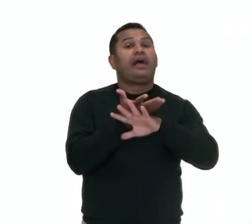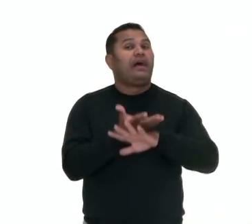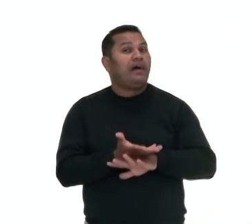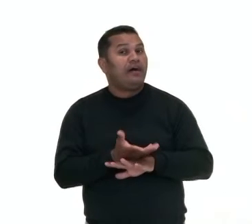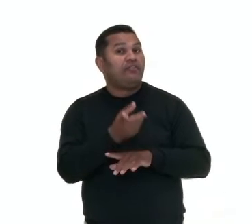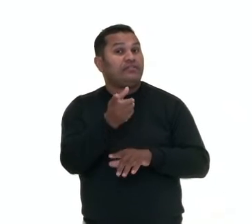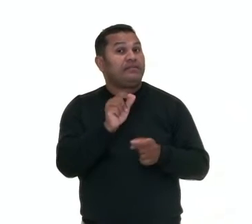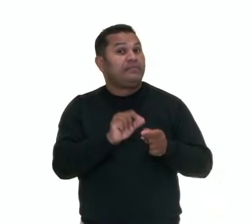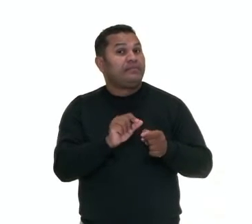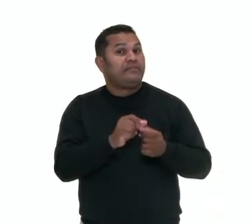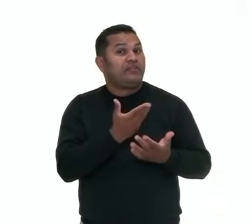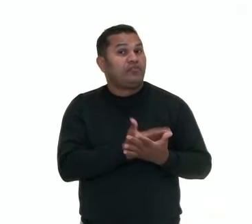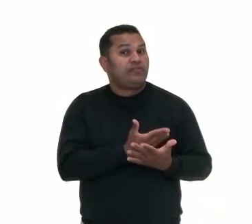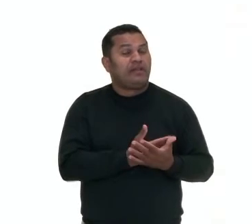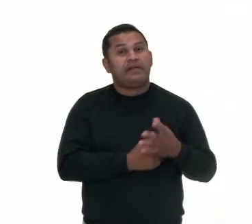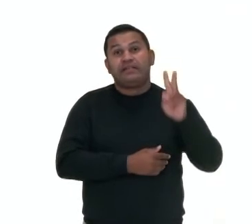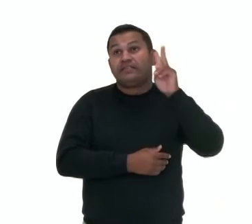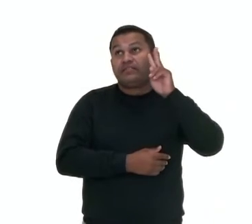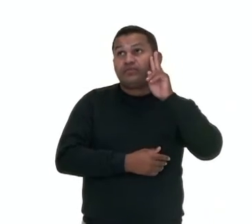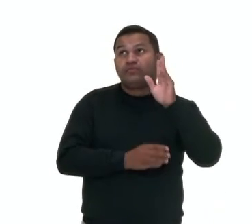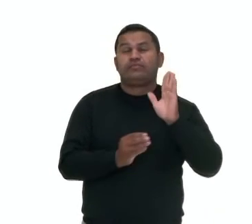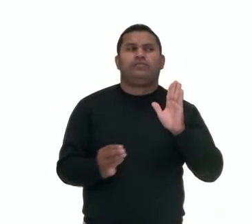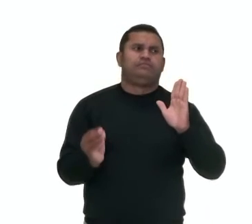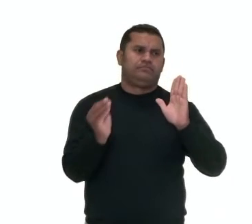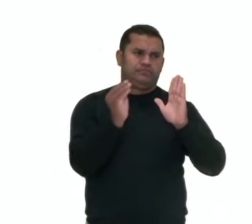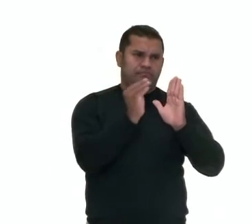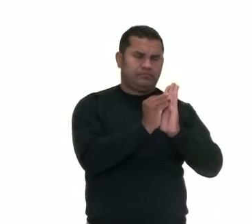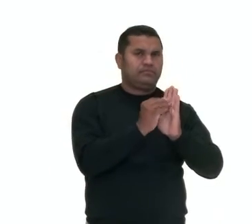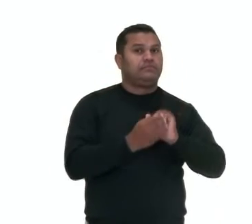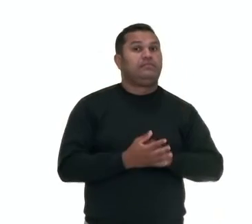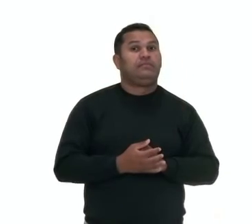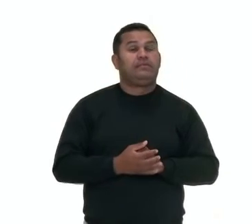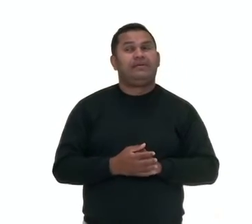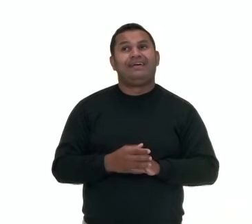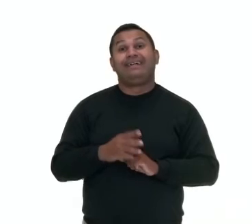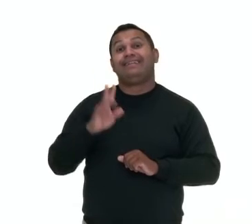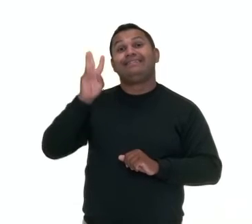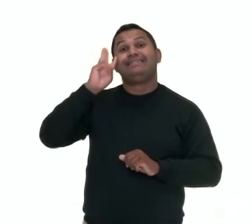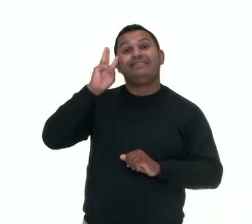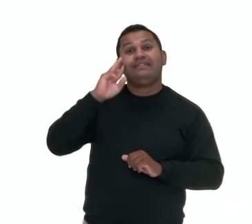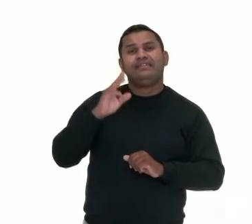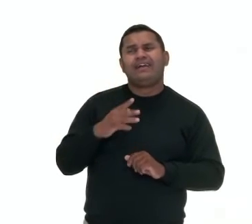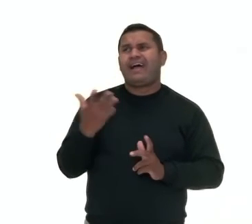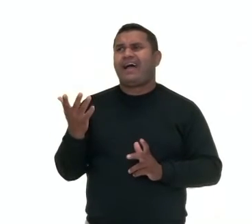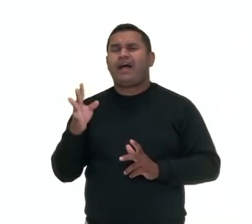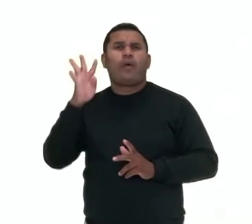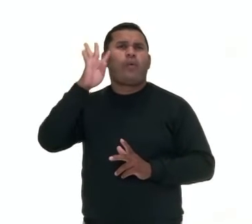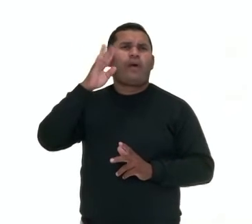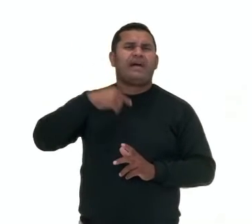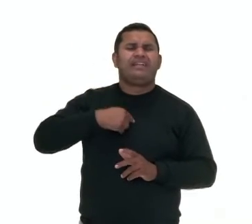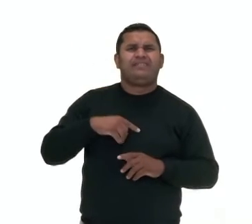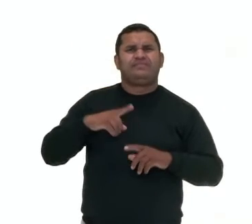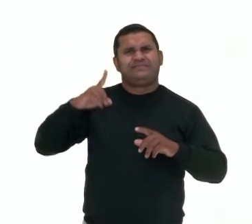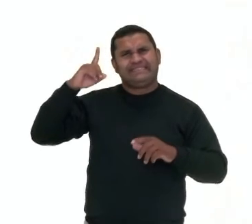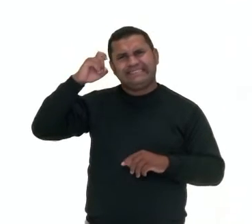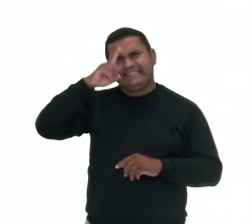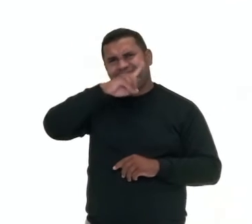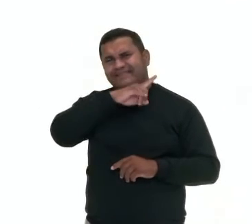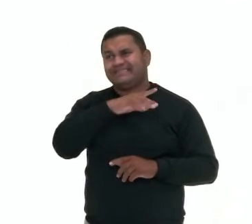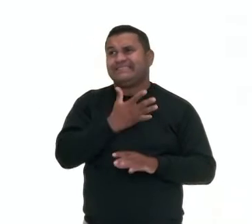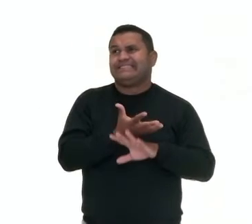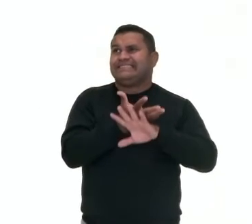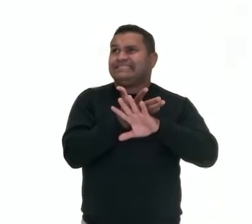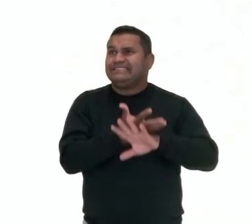segunda-feira? Na terça? Eu tenho mais dificuldades na quarta-feira, em português, eu vou colocar que eu preciso